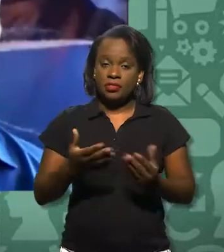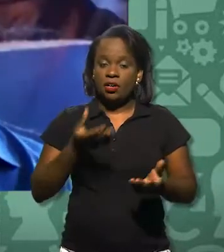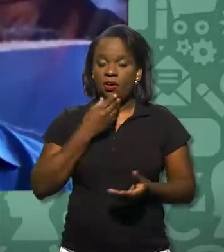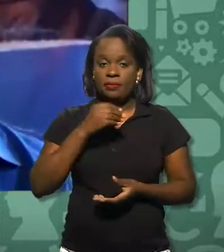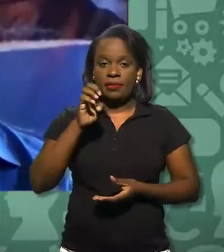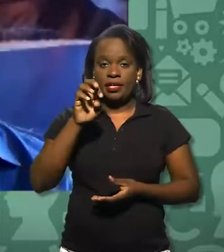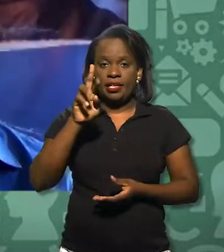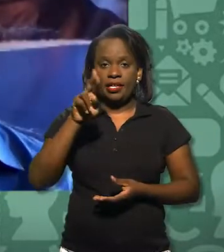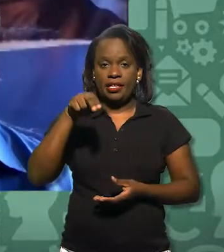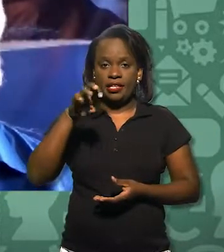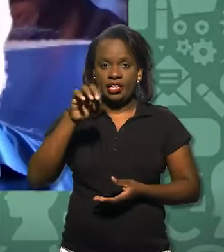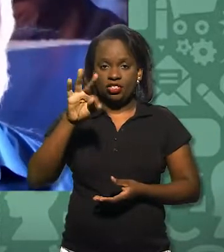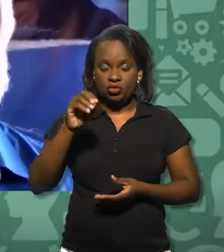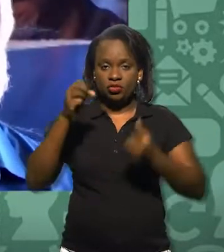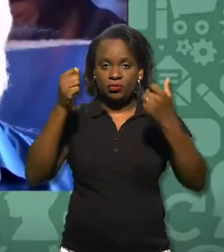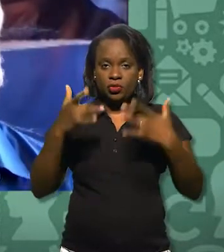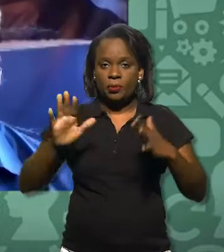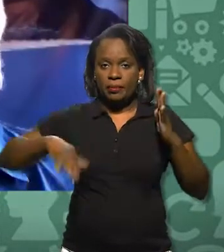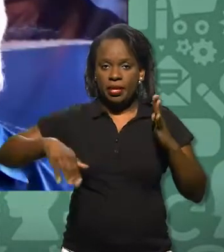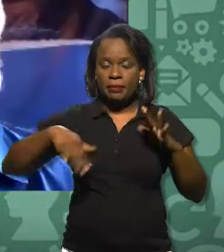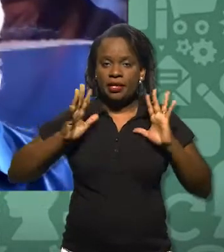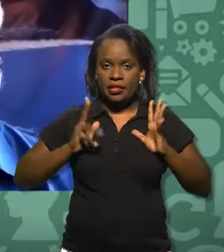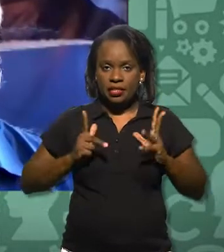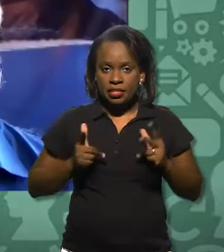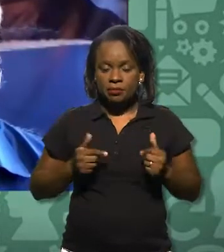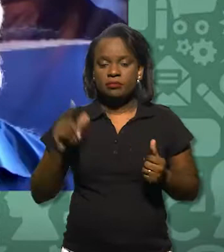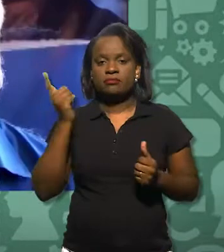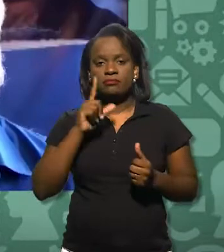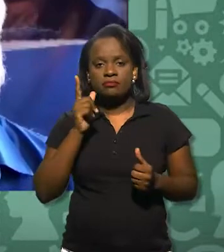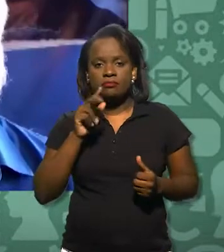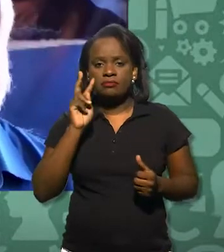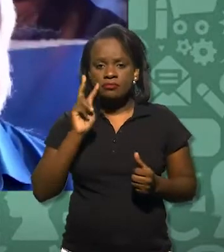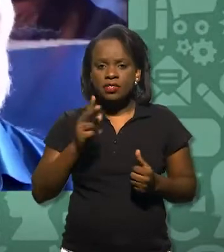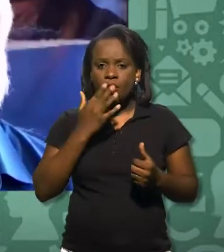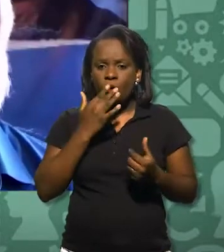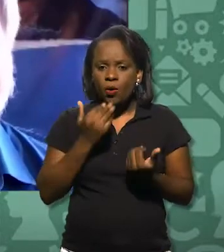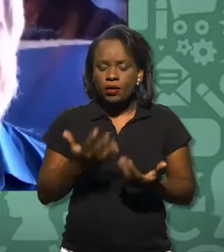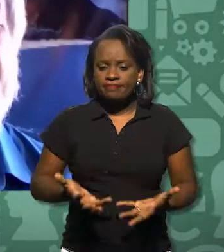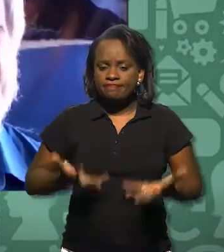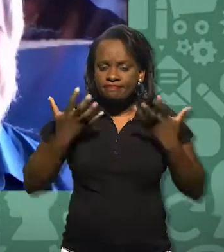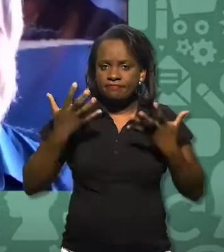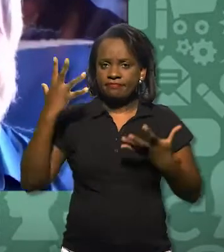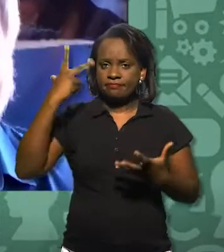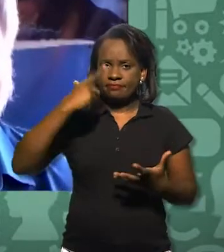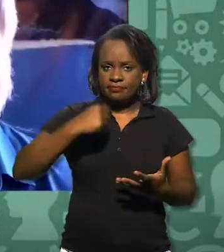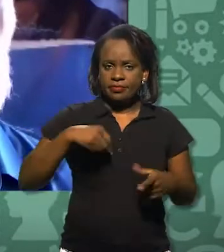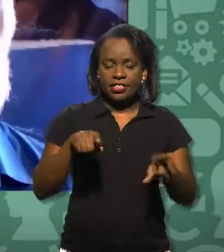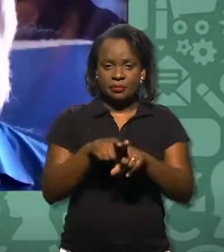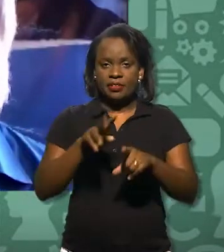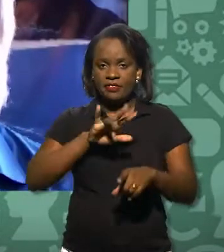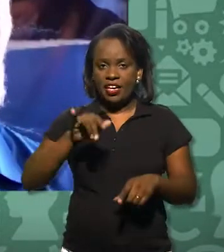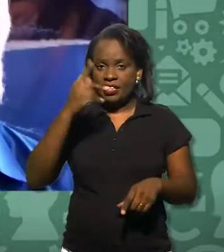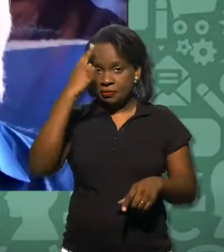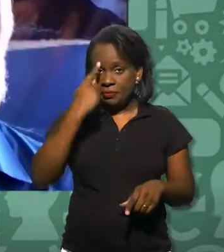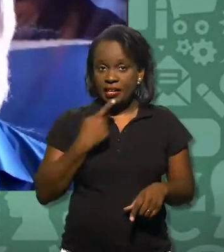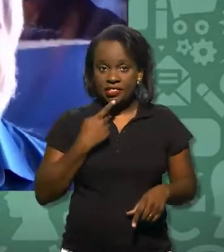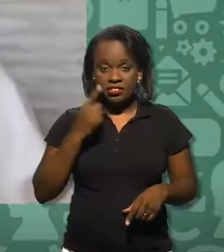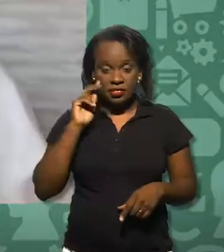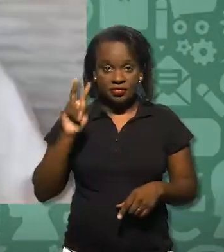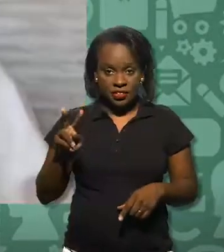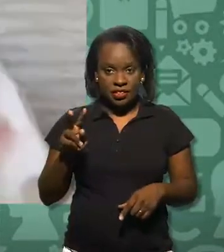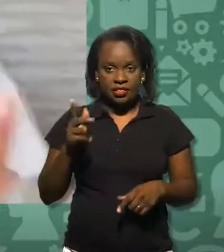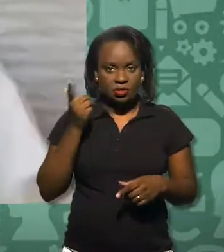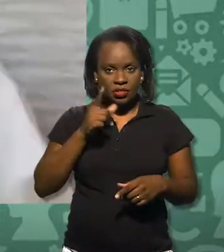Aí o Ernesto falou, então, de praias mais limpas, né, conseguindo ver aí cores mais intensas. A gente vai até botar umas